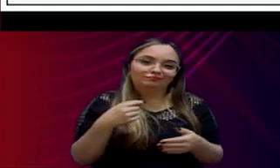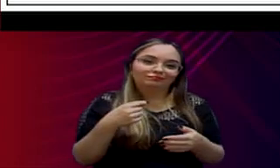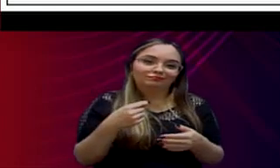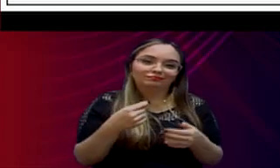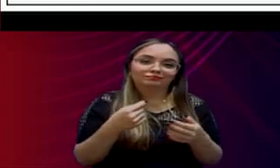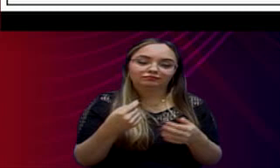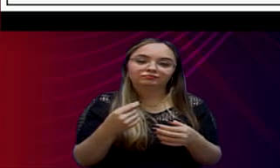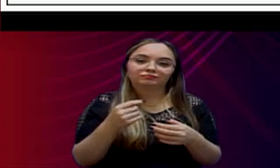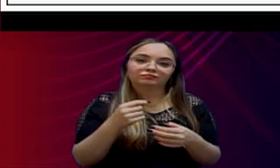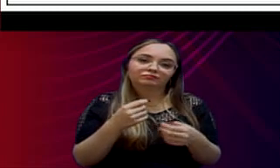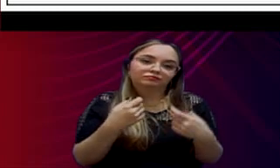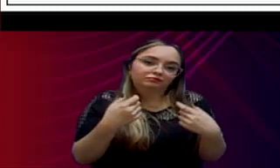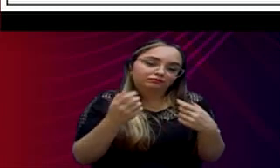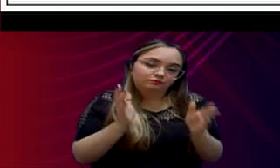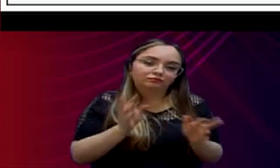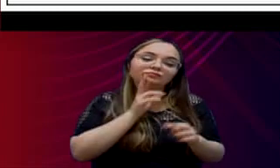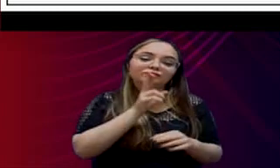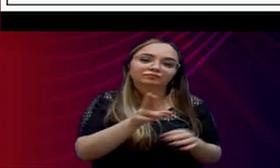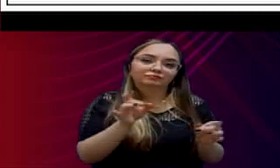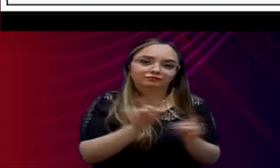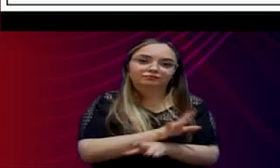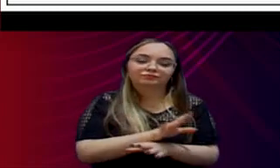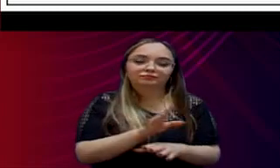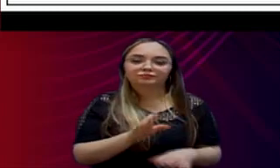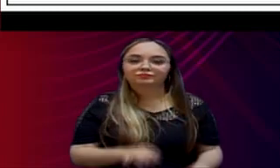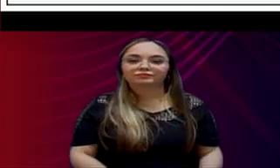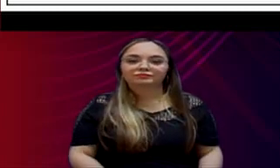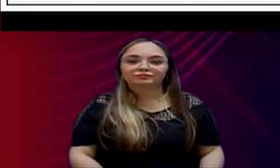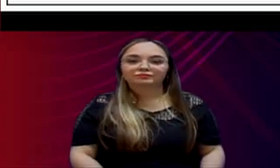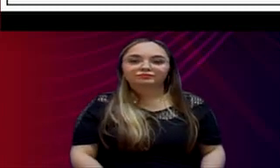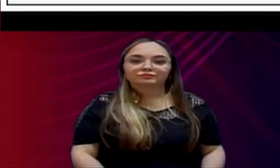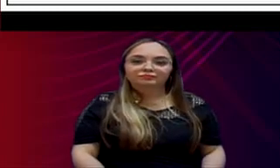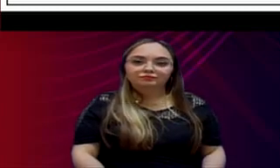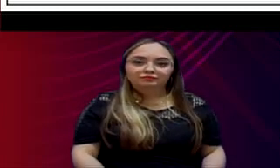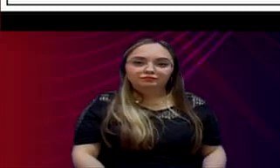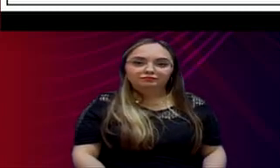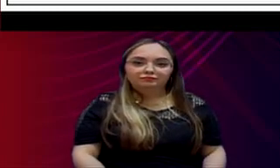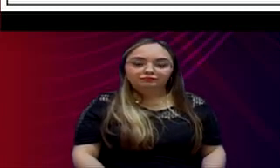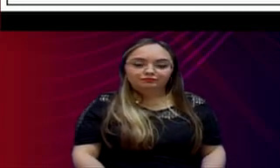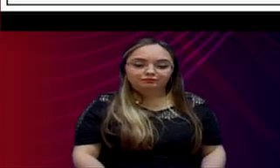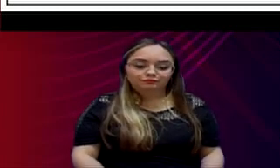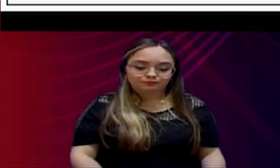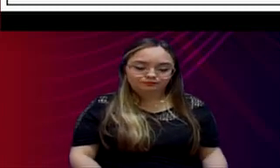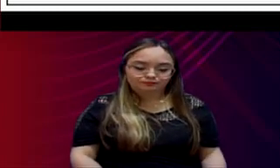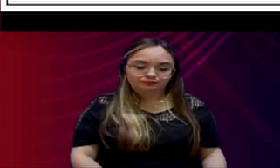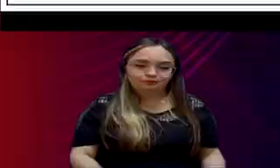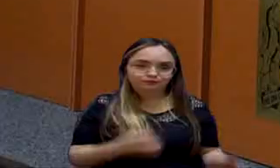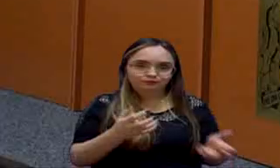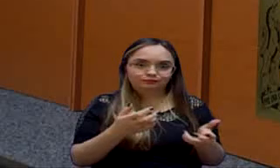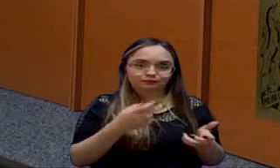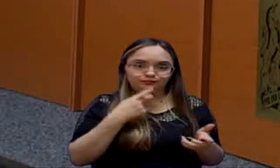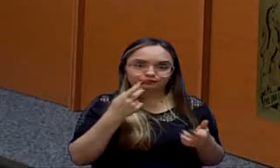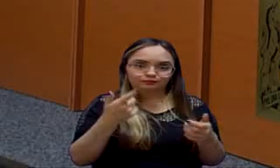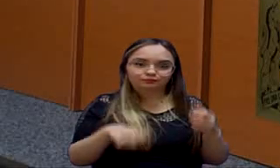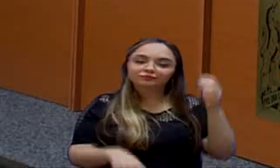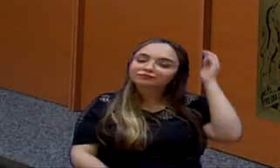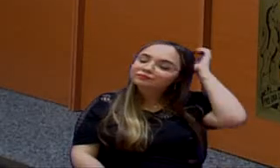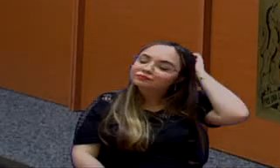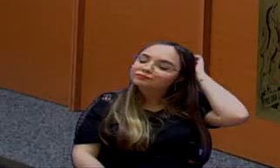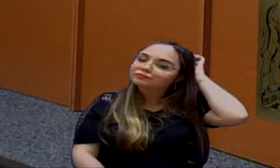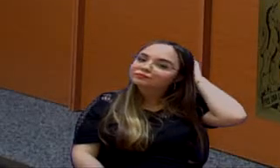delas fazem a interrupção de algumas dúvidas tá bom ela quer falar novamente Tá bom